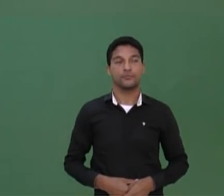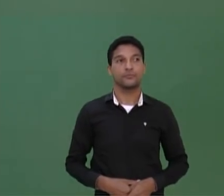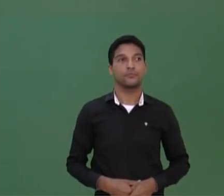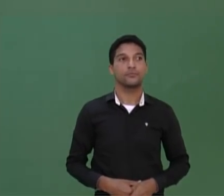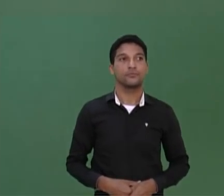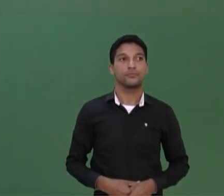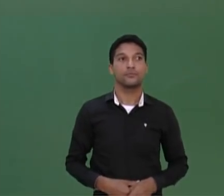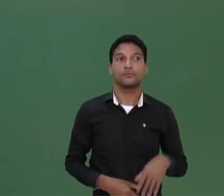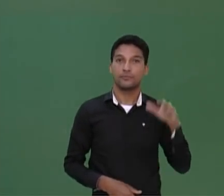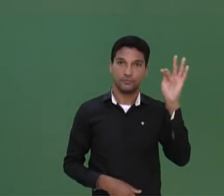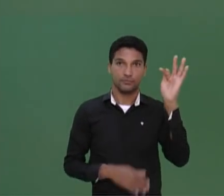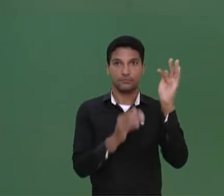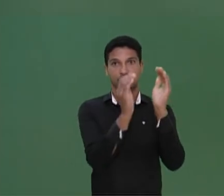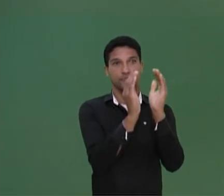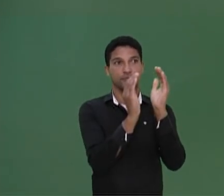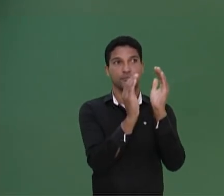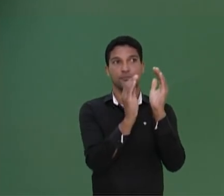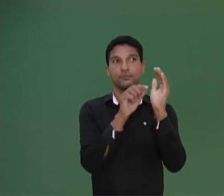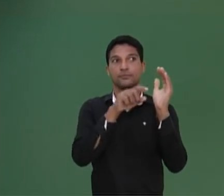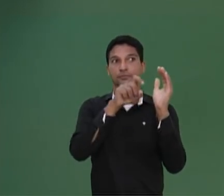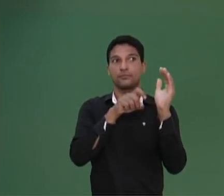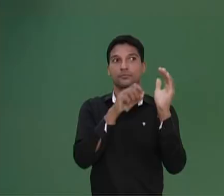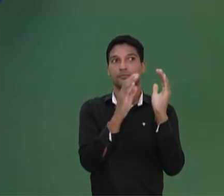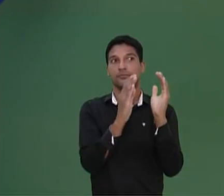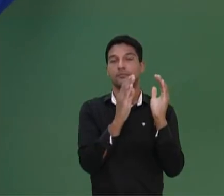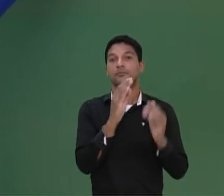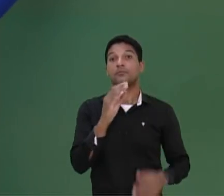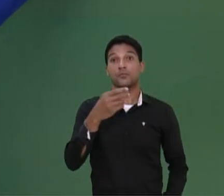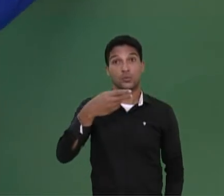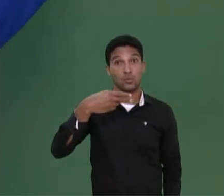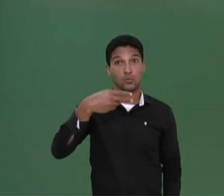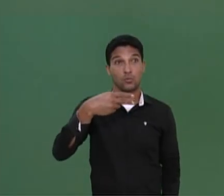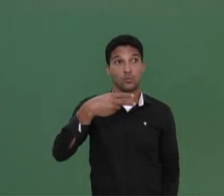e eu não deixo ao quadrado menos 4x